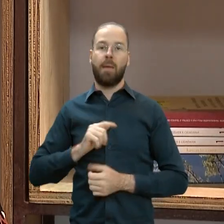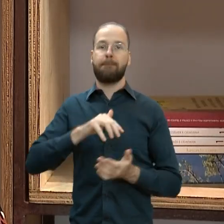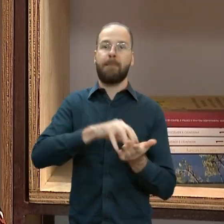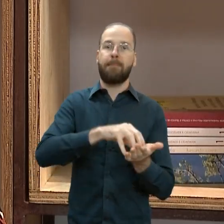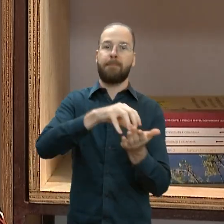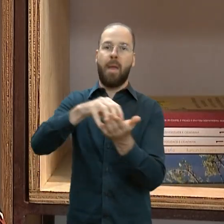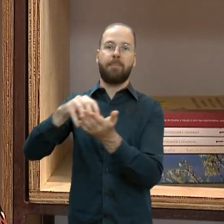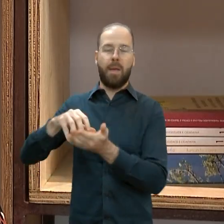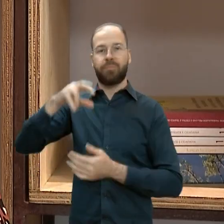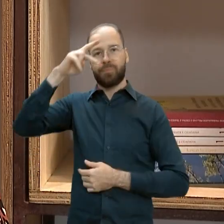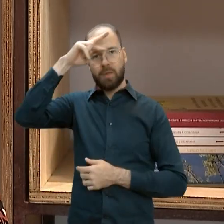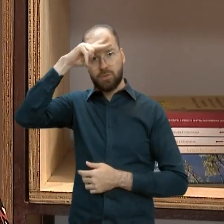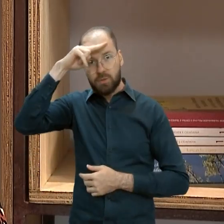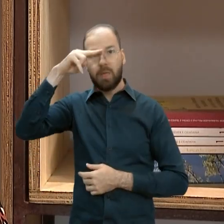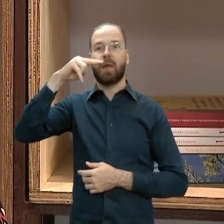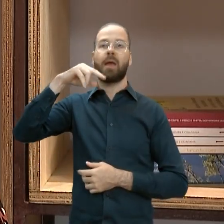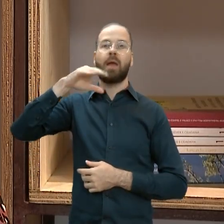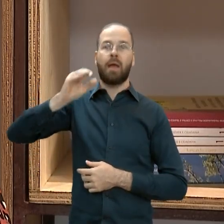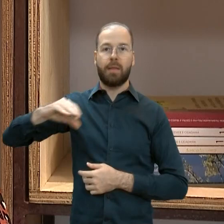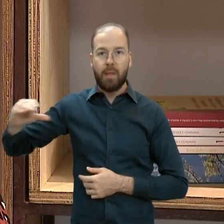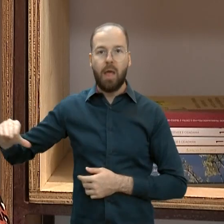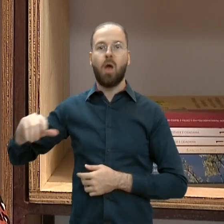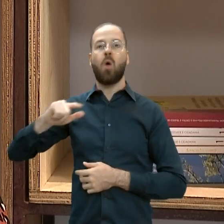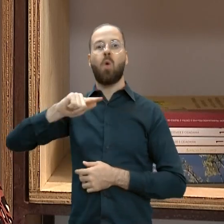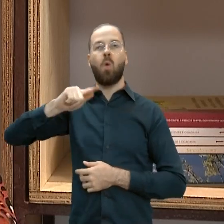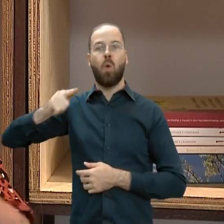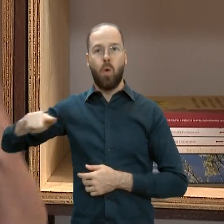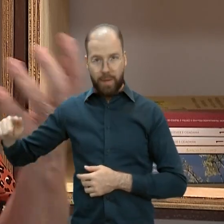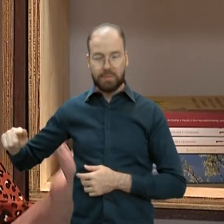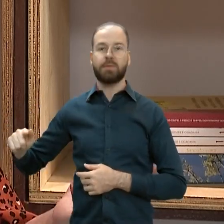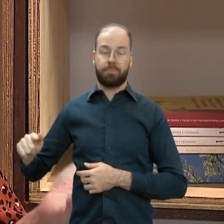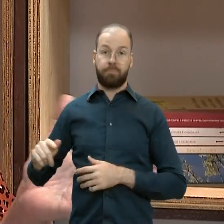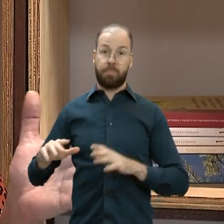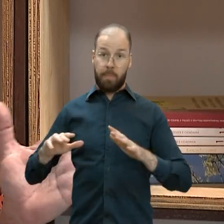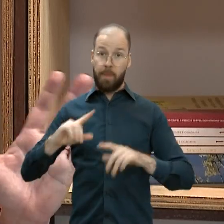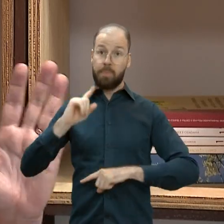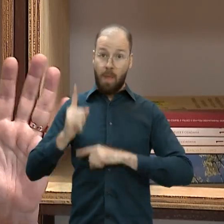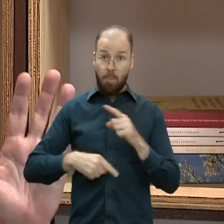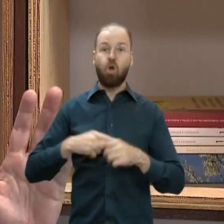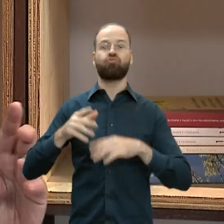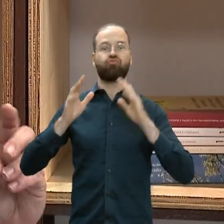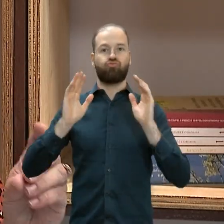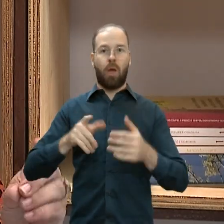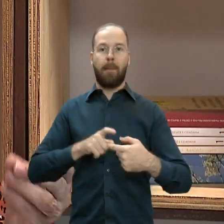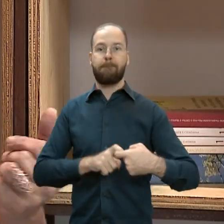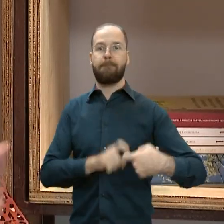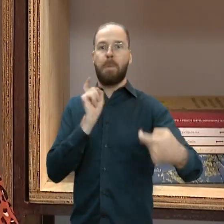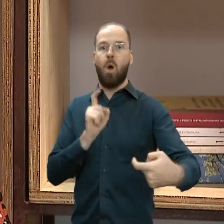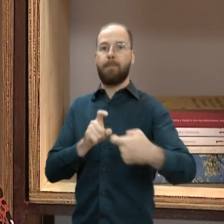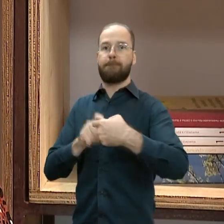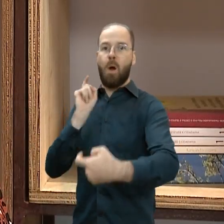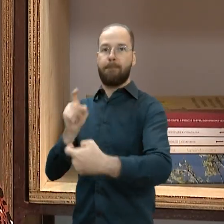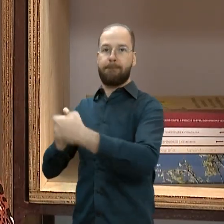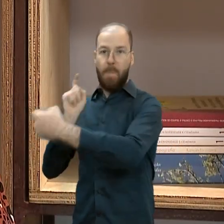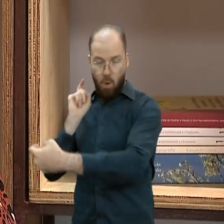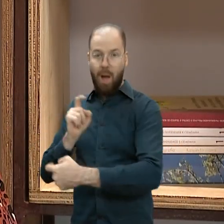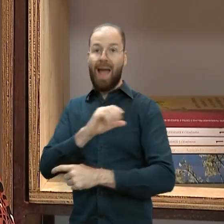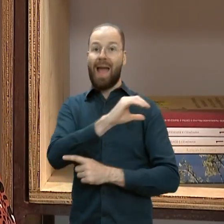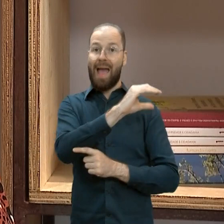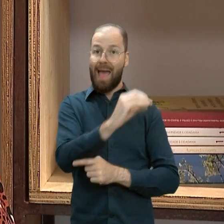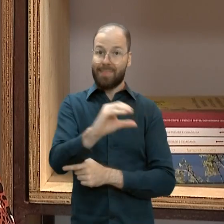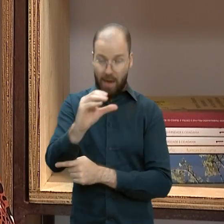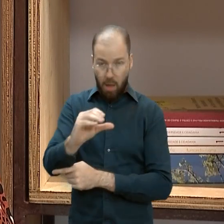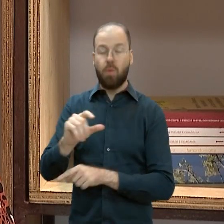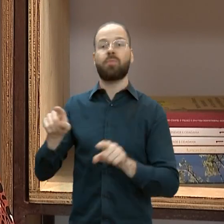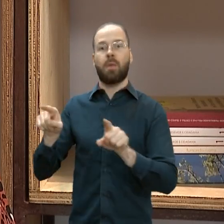Jataí, Catalão, né, e Goiás. Com a emancipação das universidades UFRJ e UFCAT,